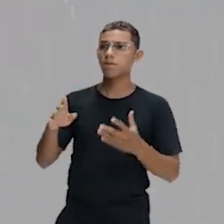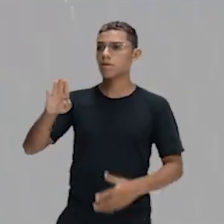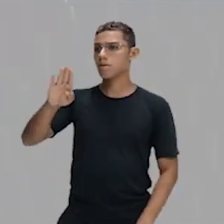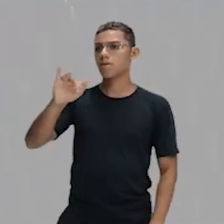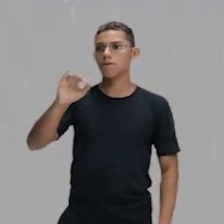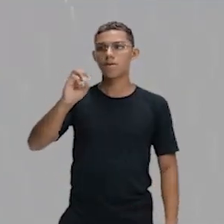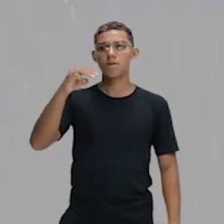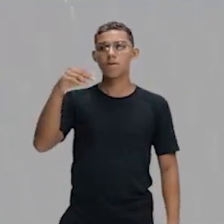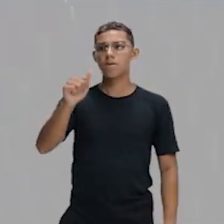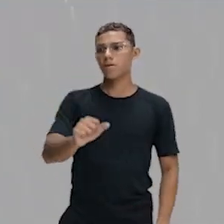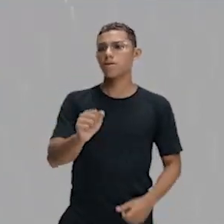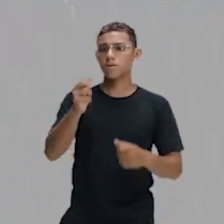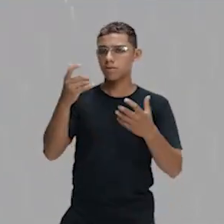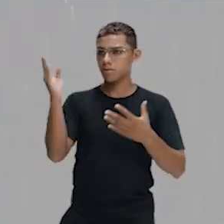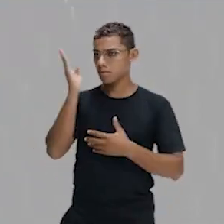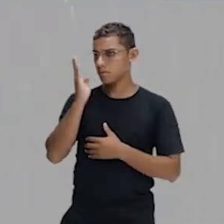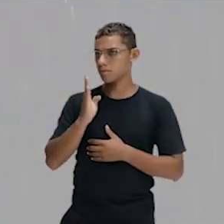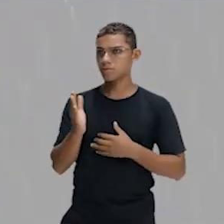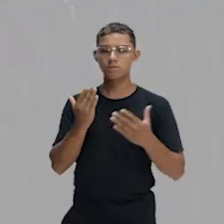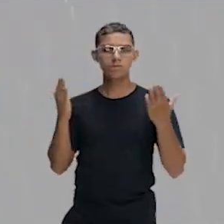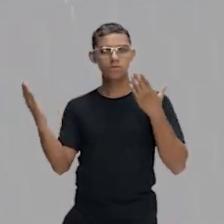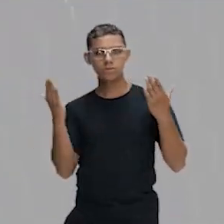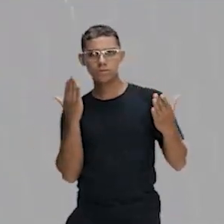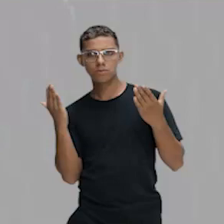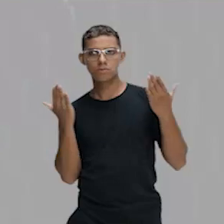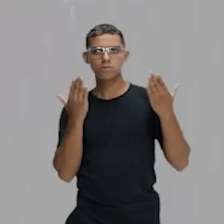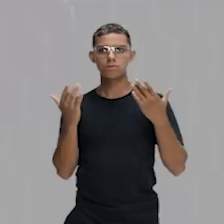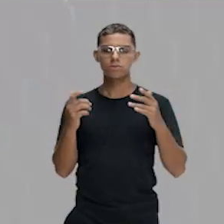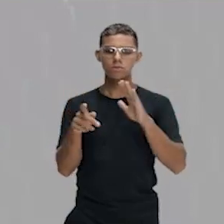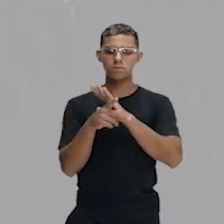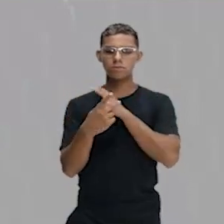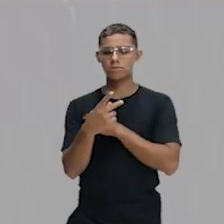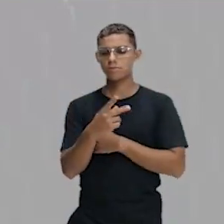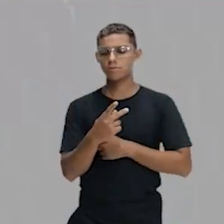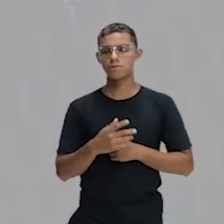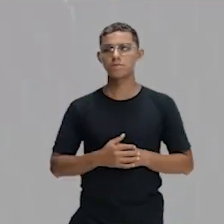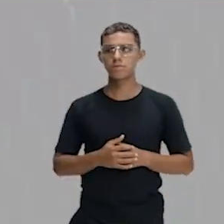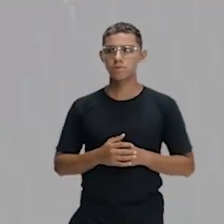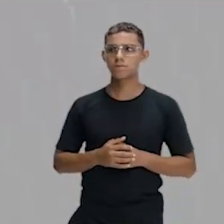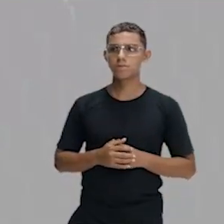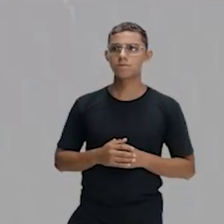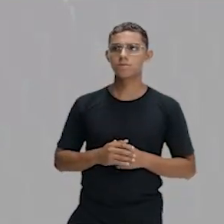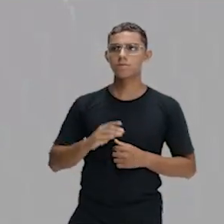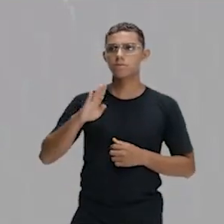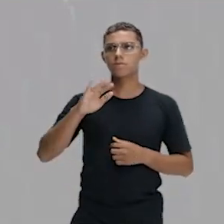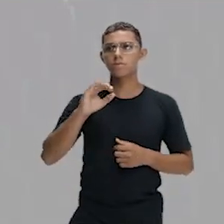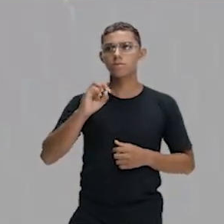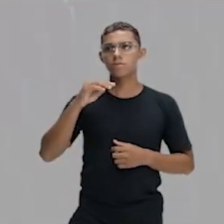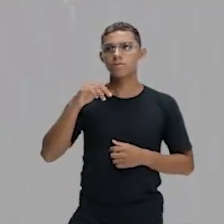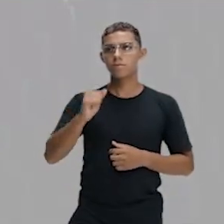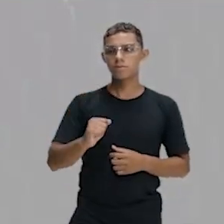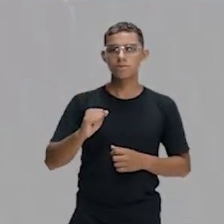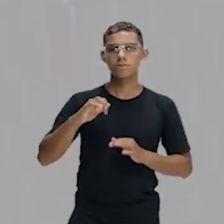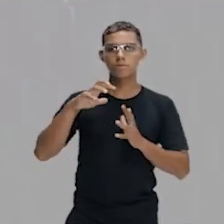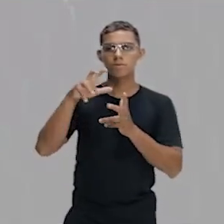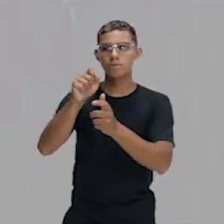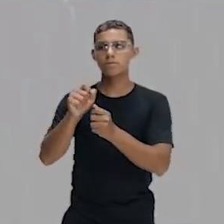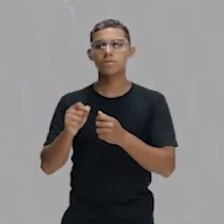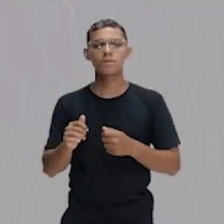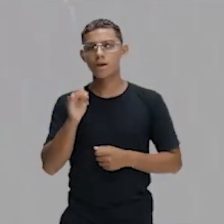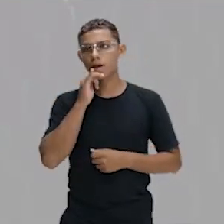bioma brasileiro, eu sempre tento comparar esse bioma brasileiro com o bioma mundial. Por exemplo,